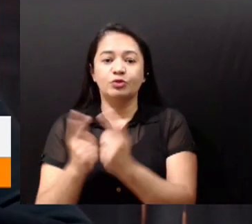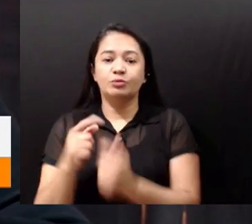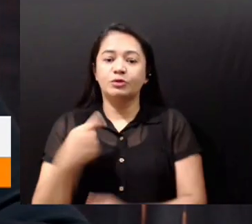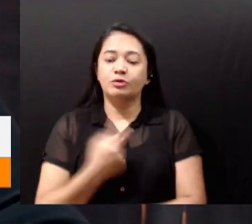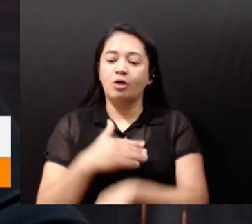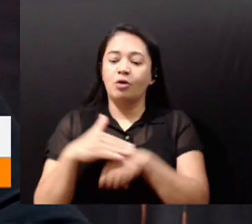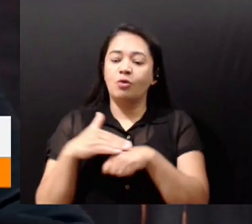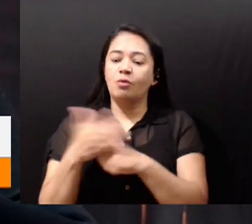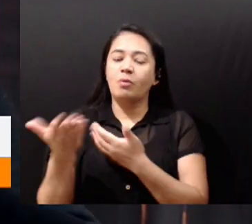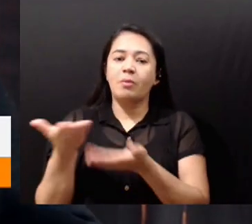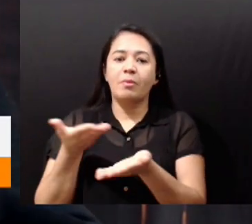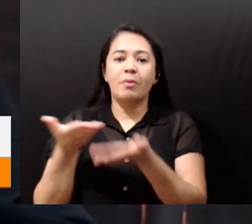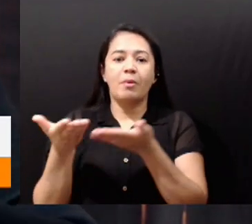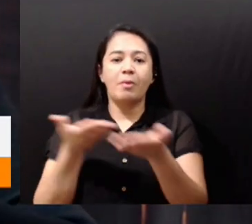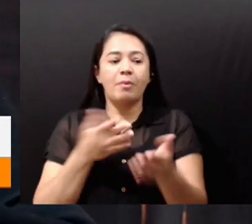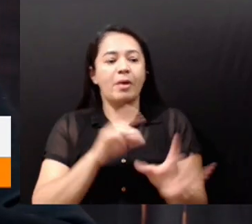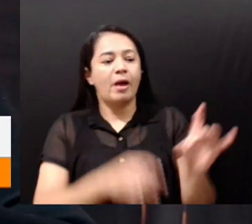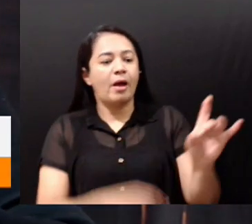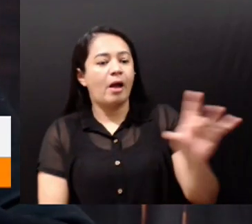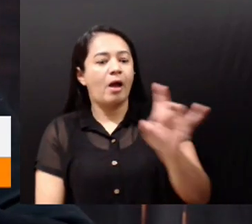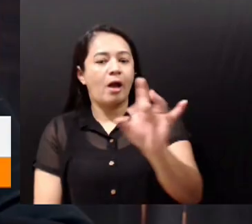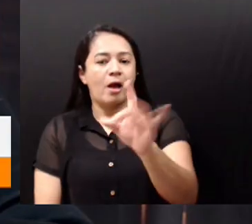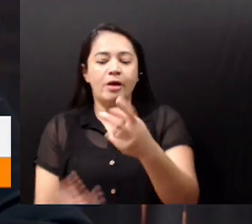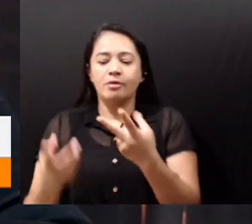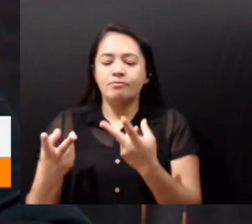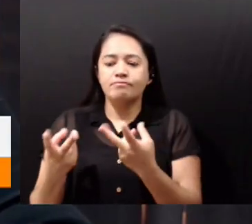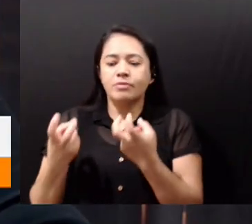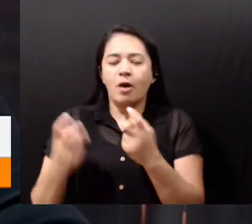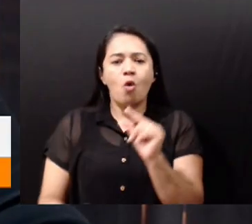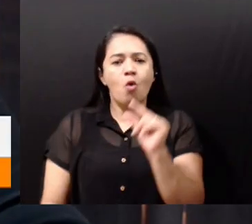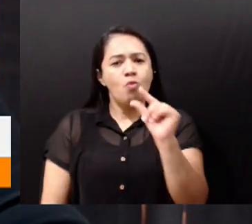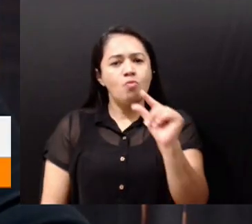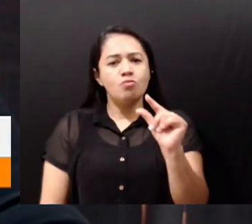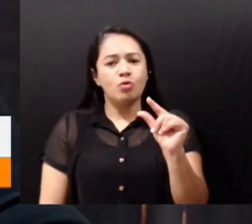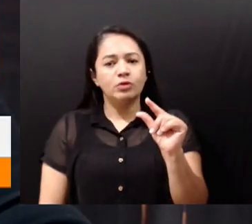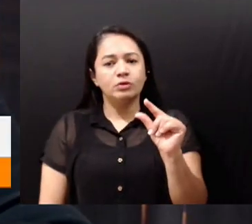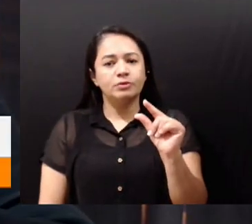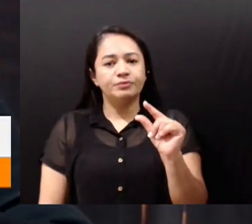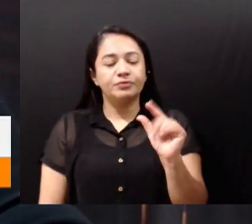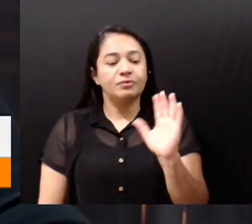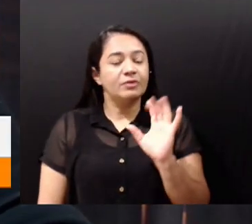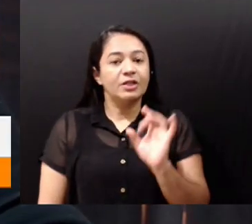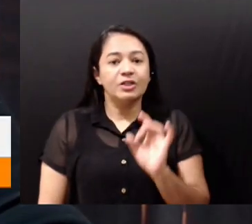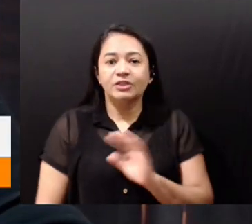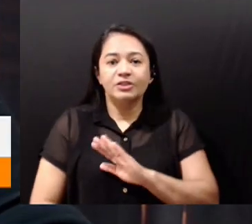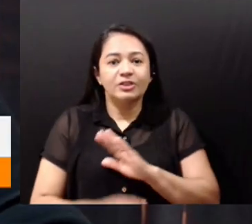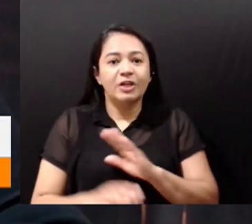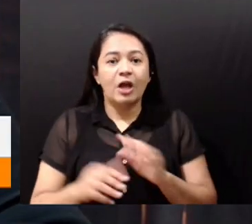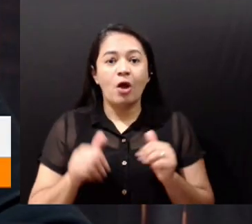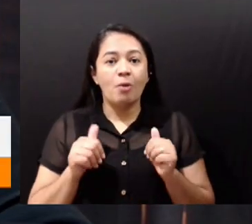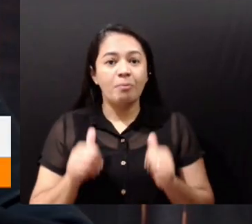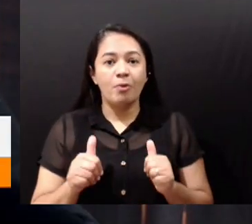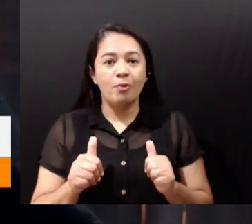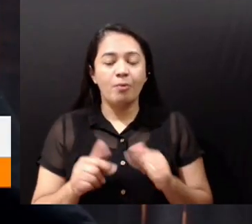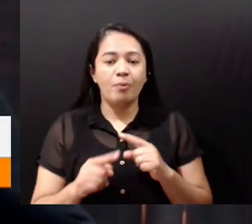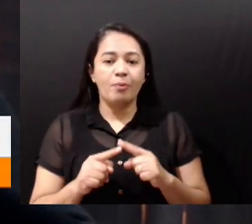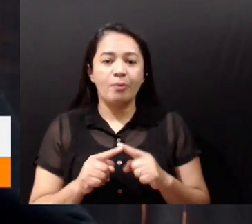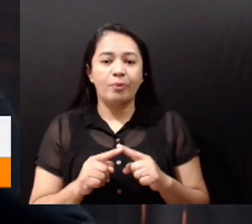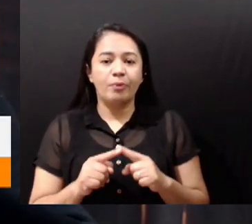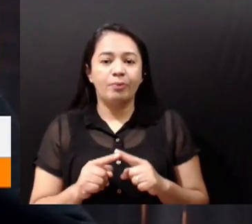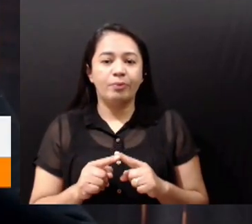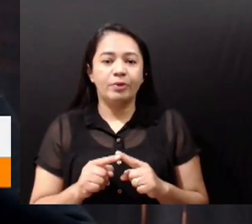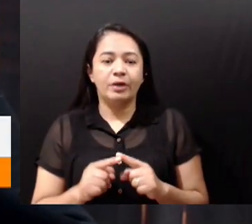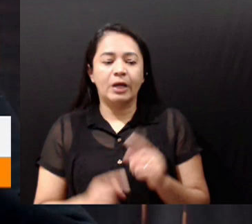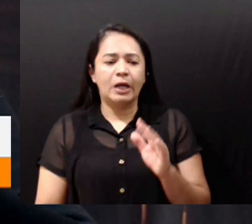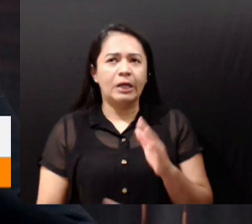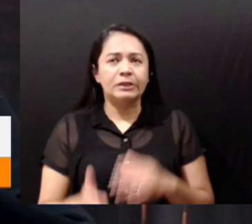e cada um ia identificando um pouquinho da sua, e já era o suficiente, porque muitas vezes tem questões que as pessoas não